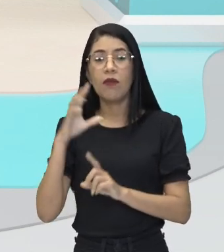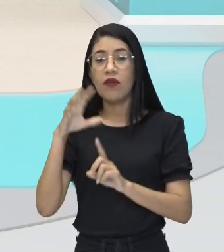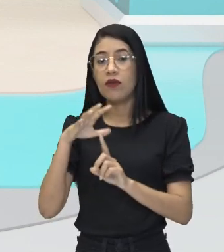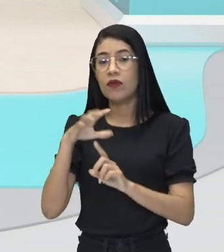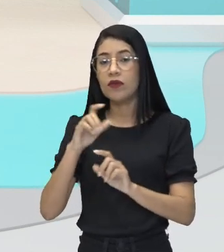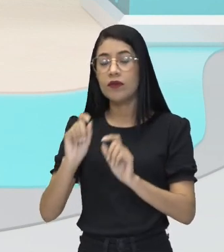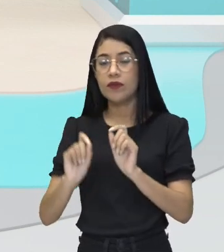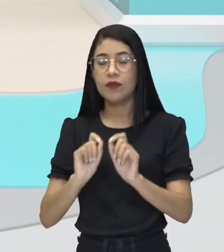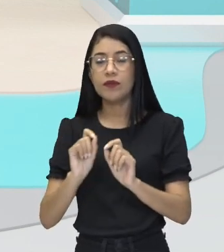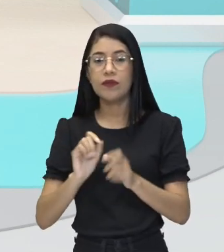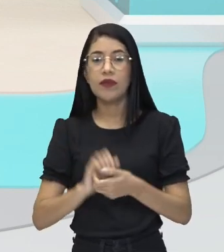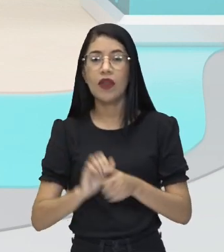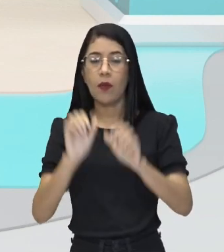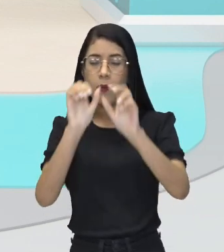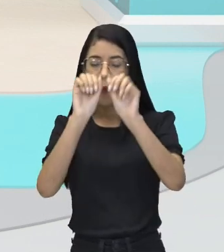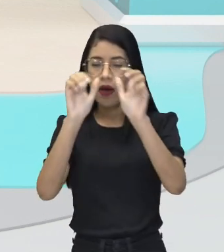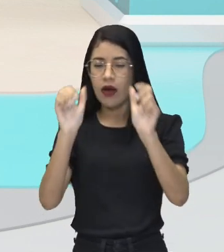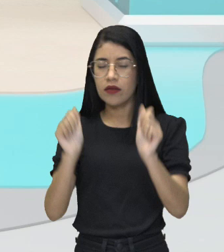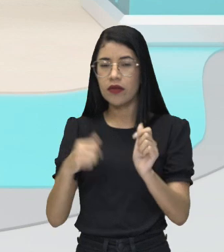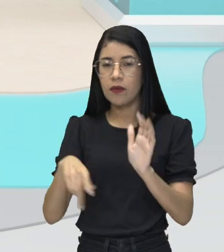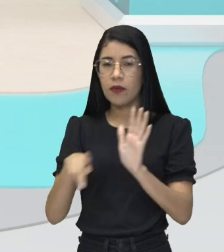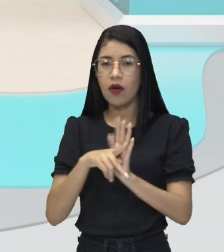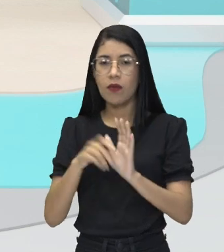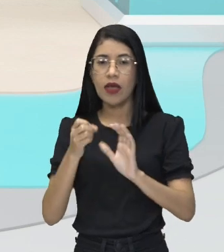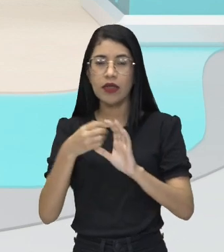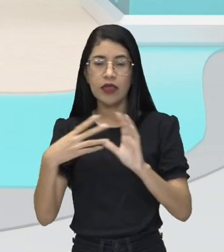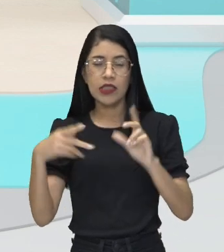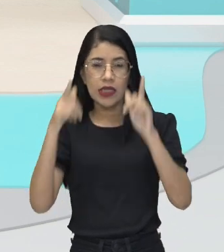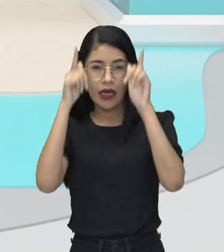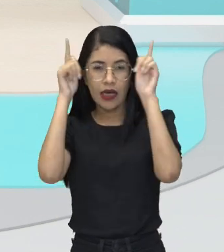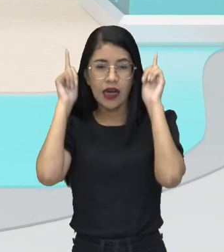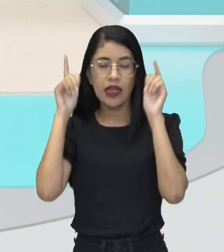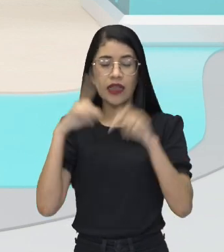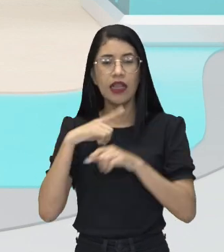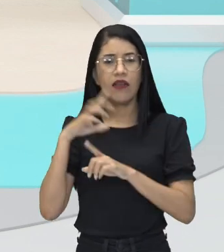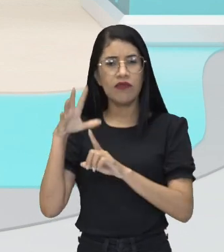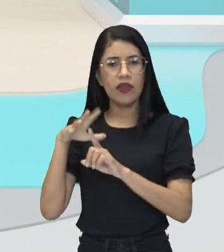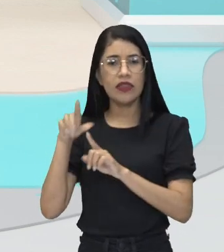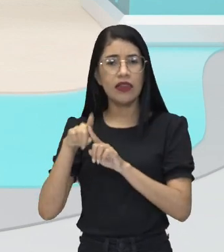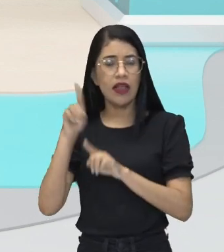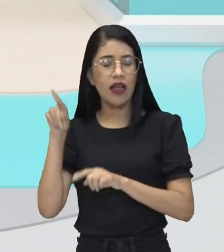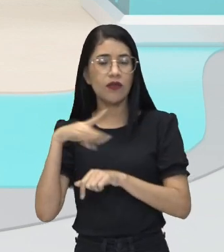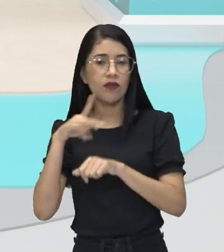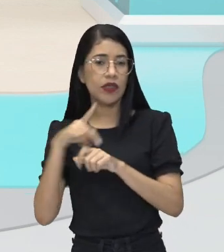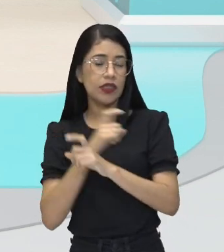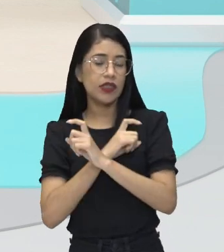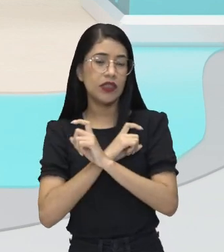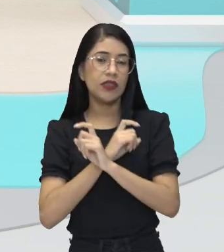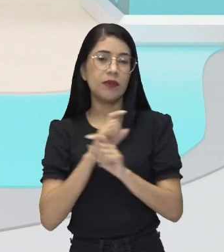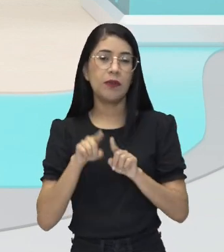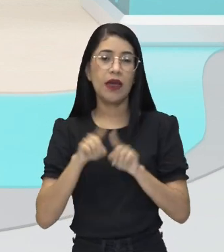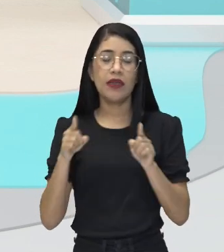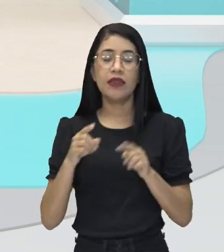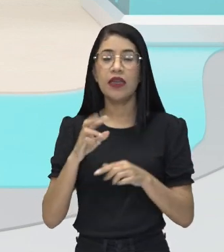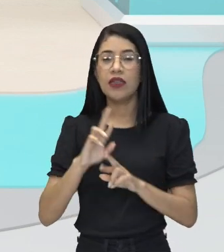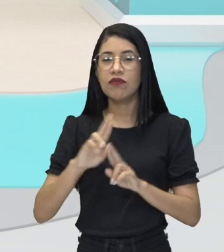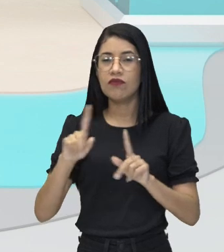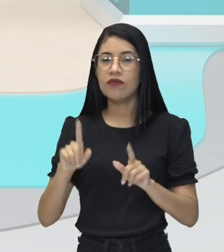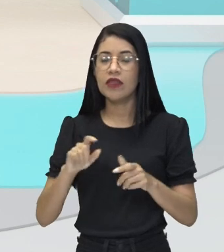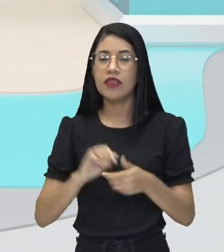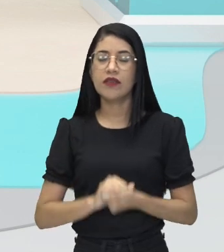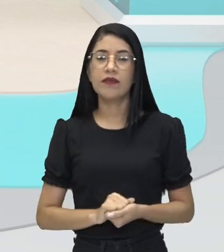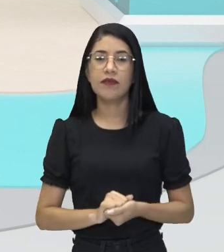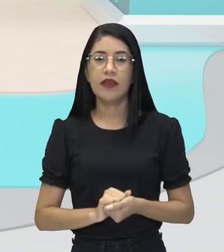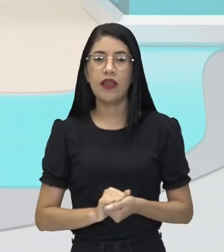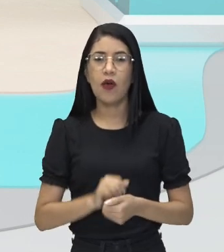influência da escultura grega, vai buscar a influência lá nos egípcios, certo? Então, é algo muito rígido, aquele braço